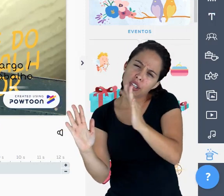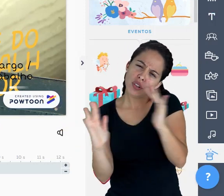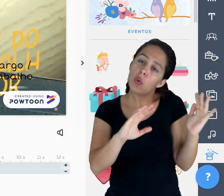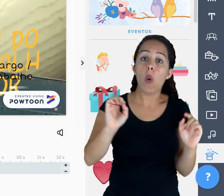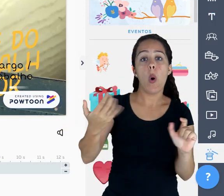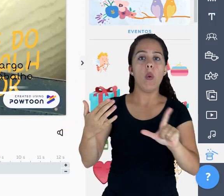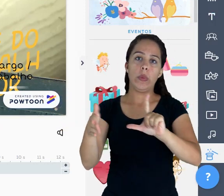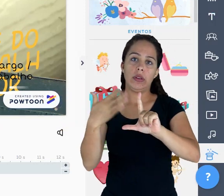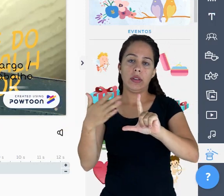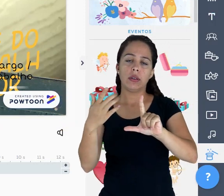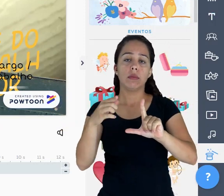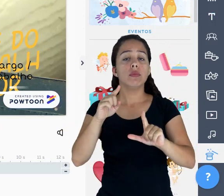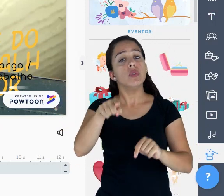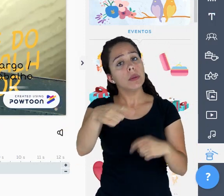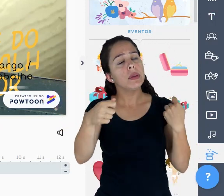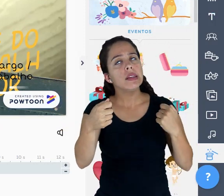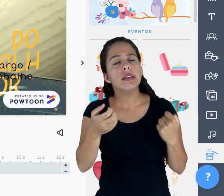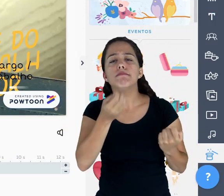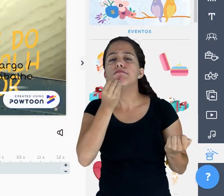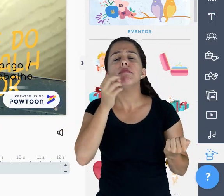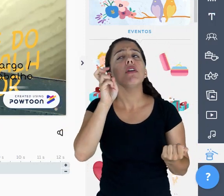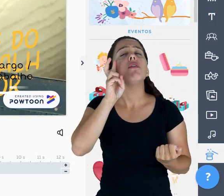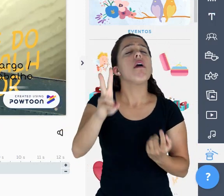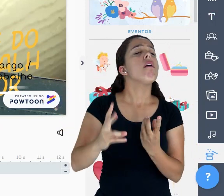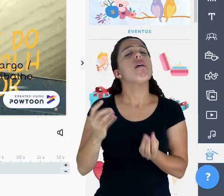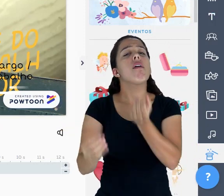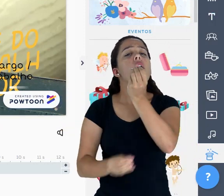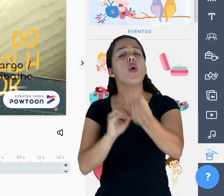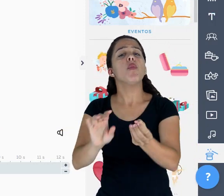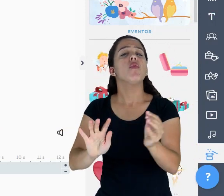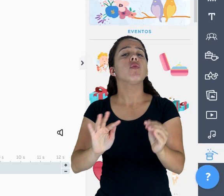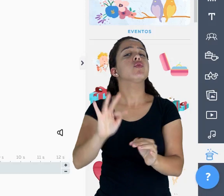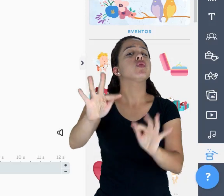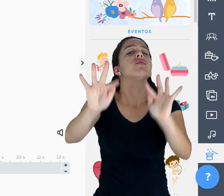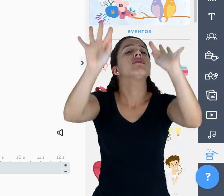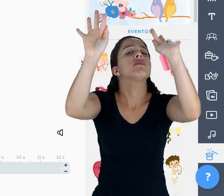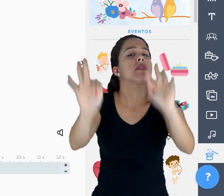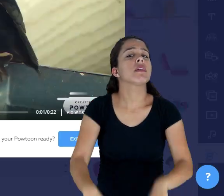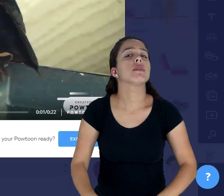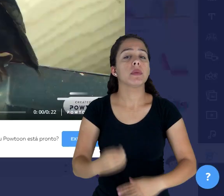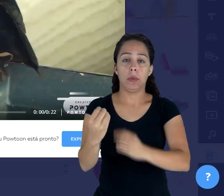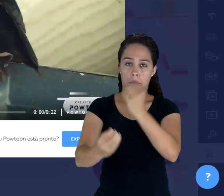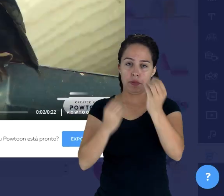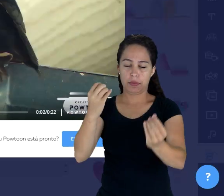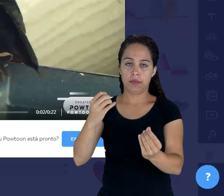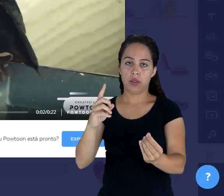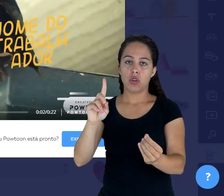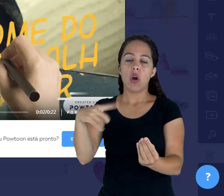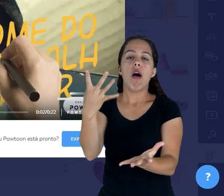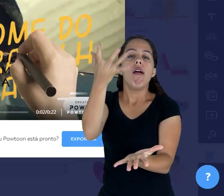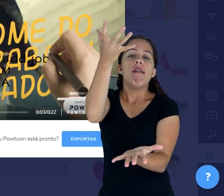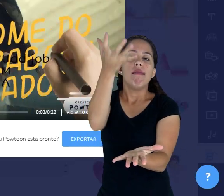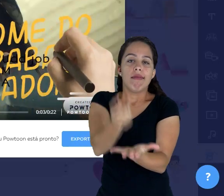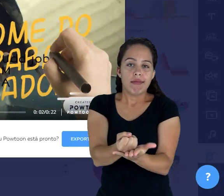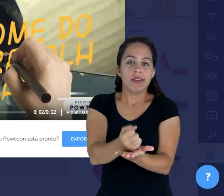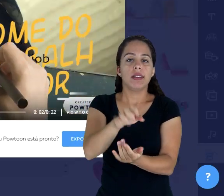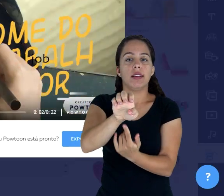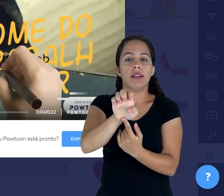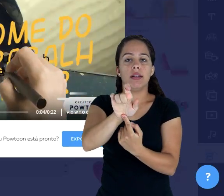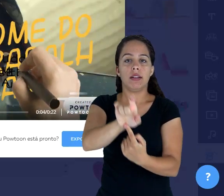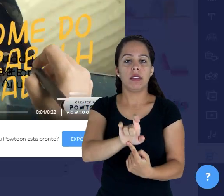vai precisar visualizar como ele ficou e exportar ele então aqui no topo a gente vai exportar o